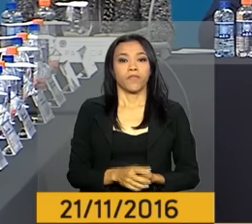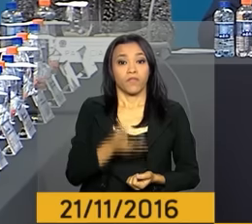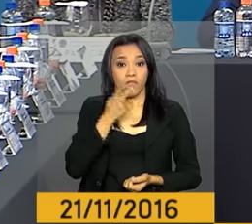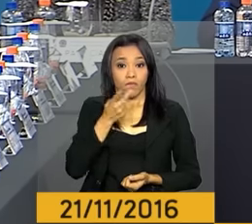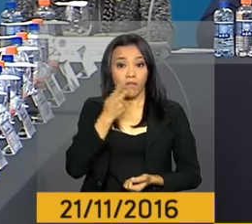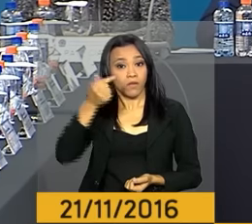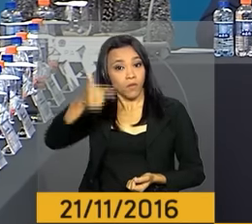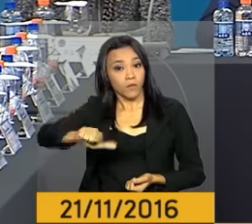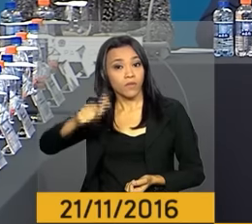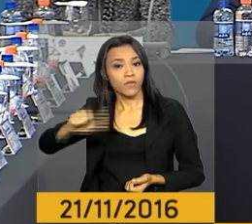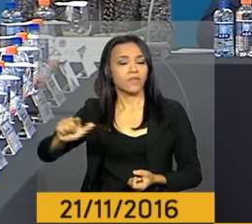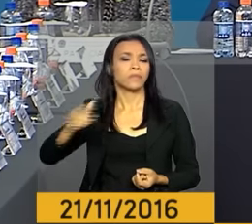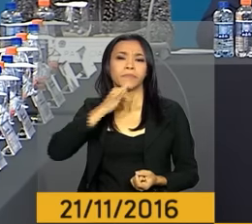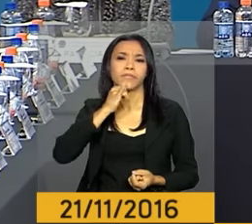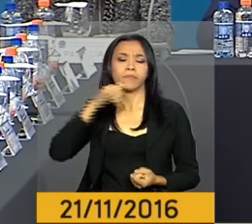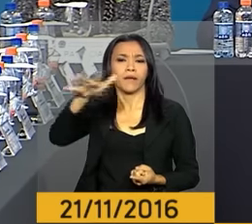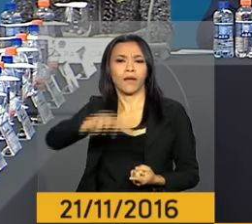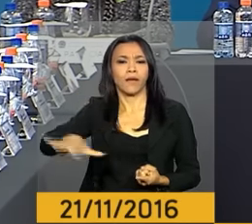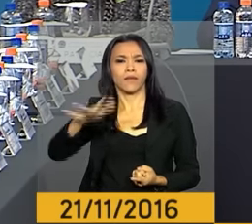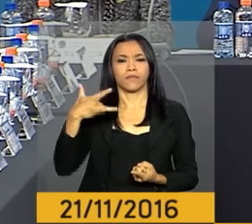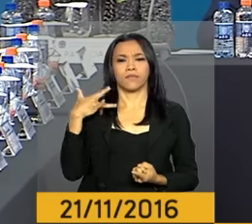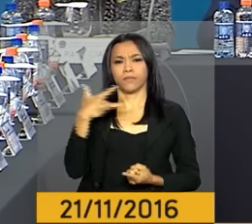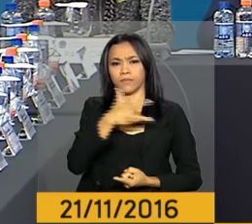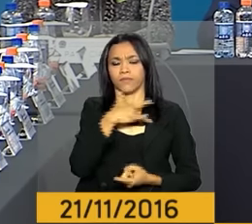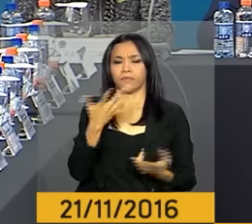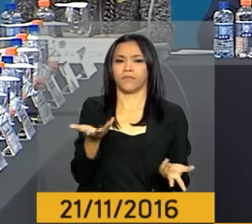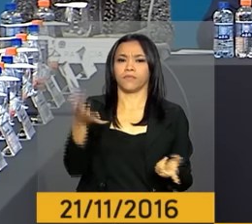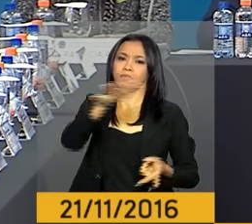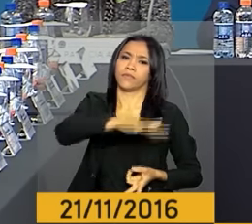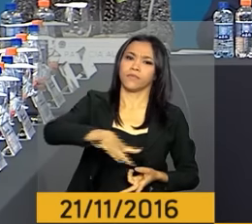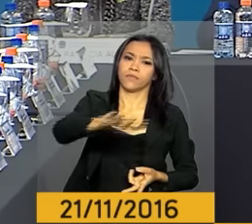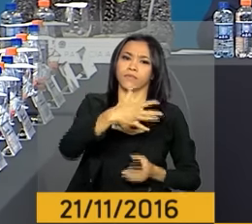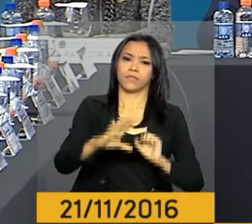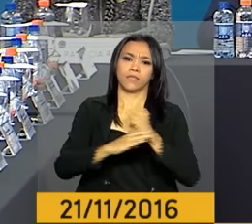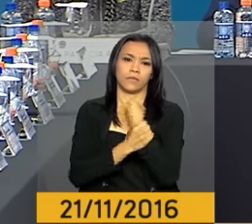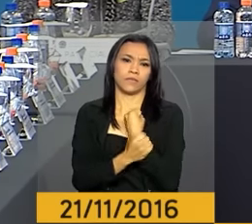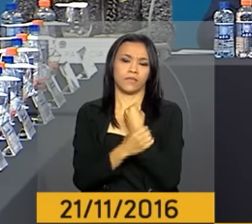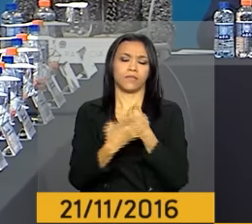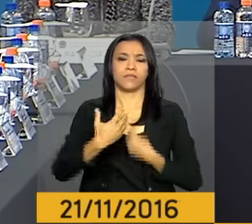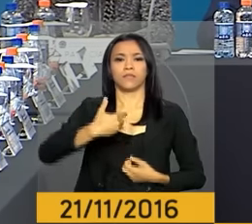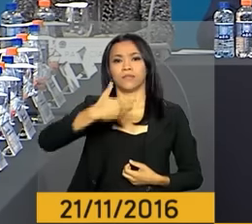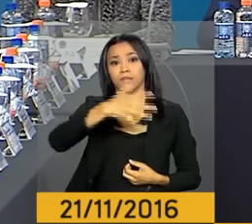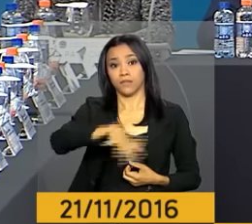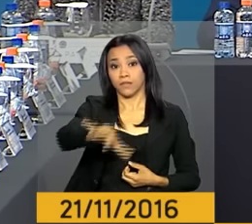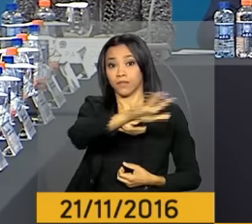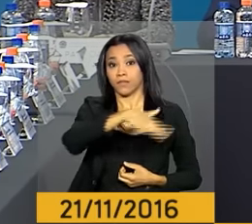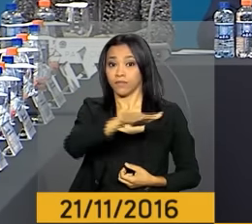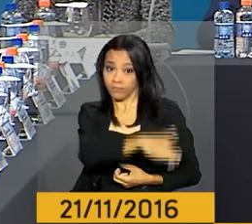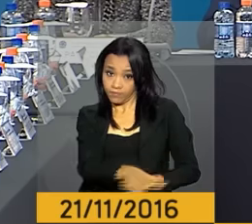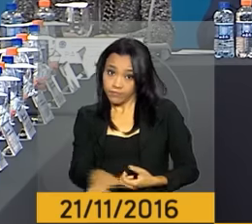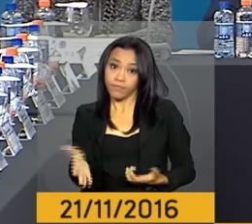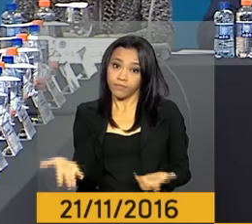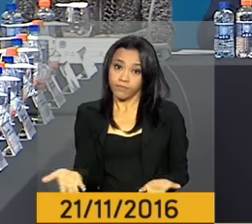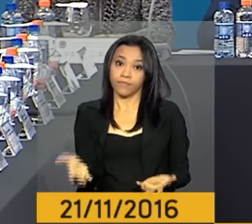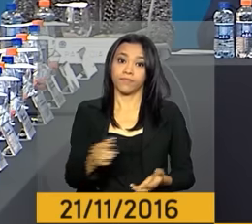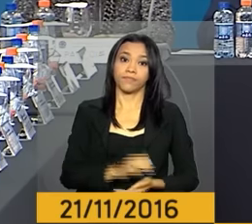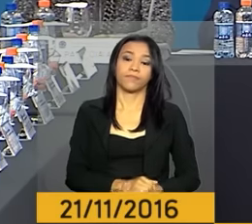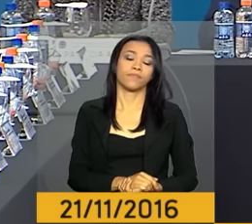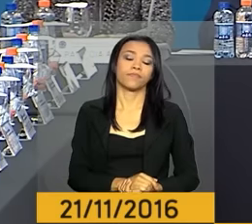de todos nas áreas como saúde, segurança pública, primeira infância.